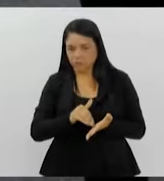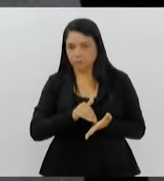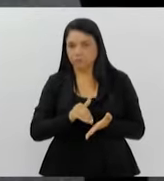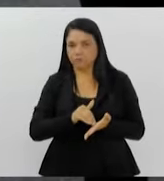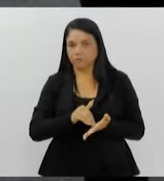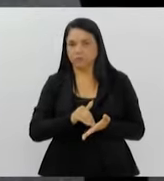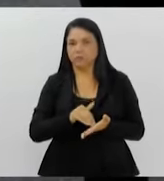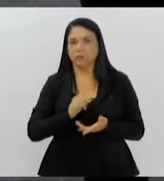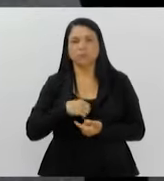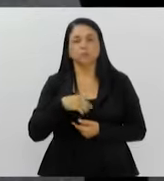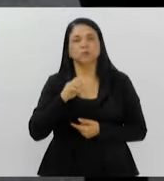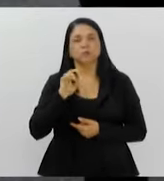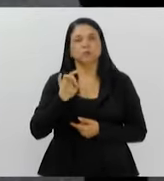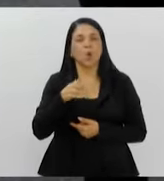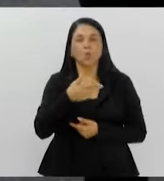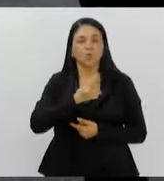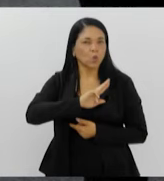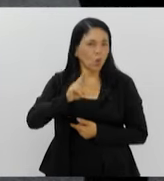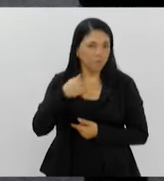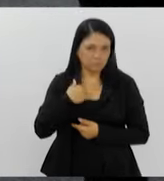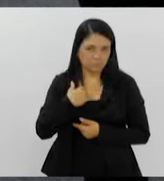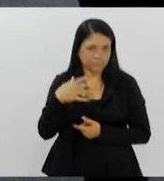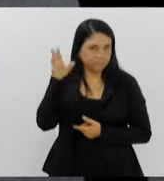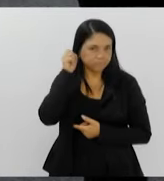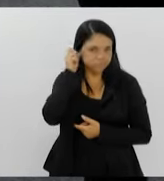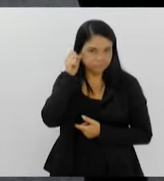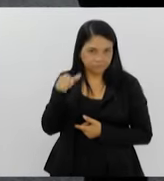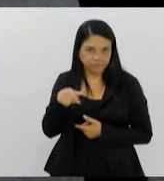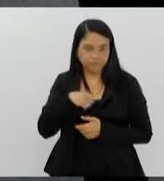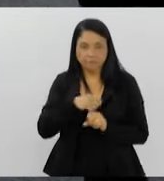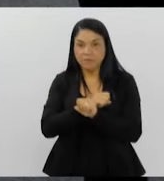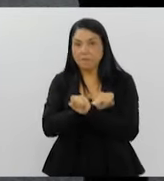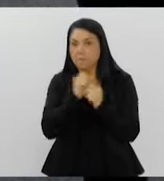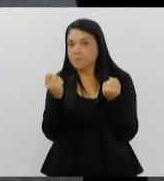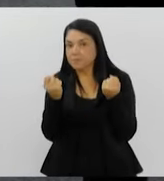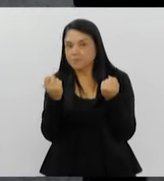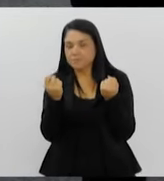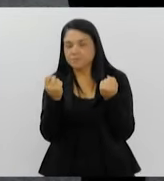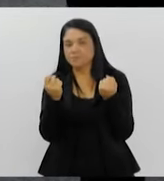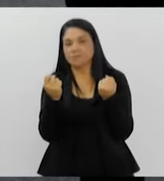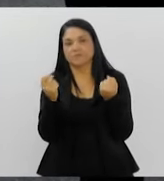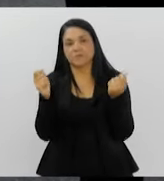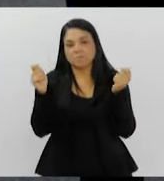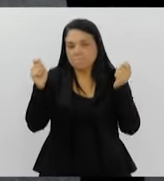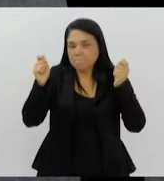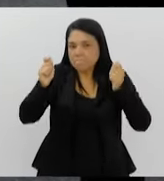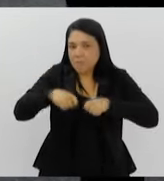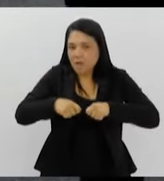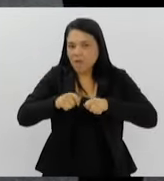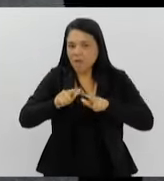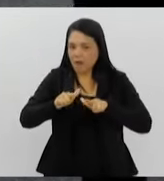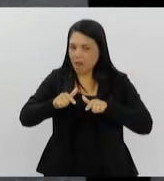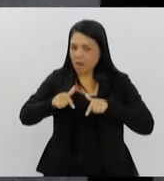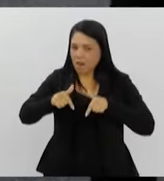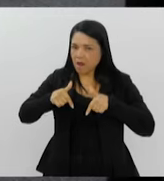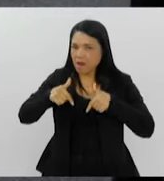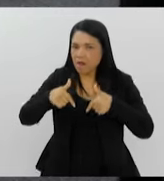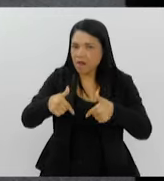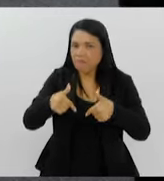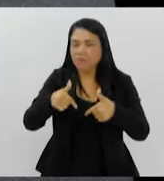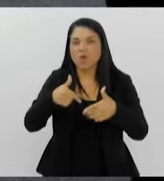nome mas é impossível por mais competente que seja